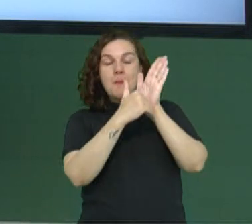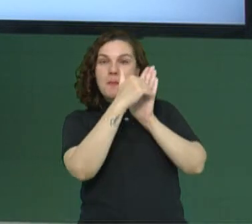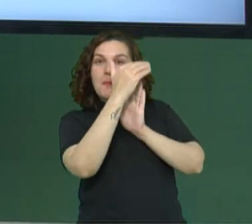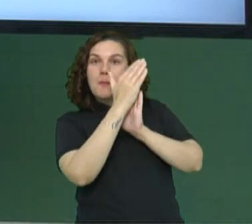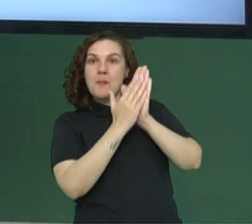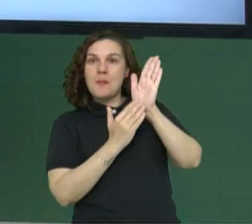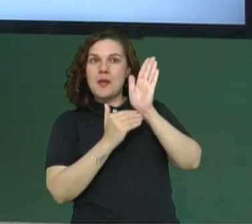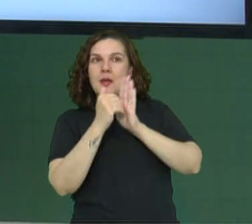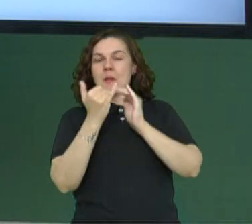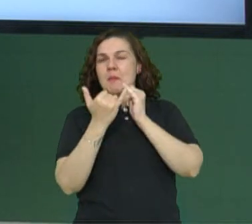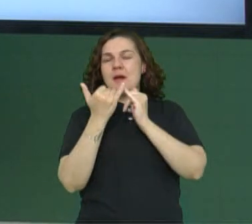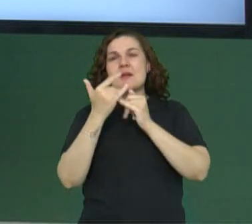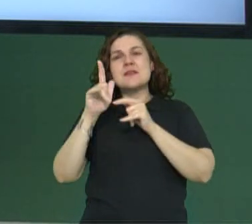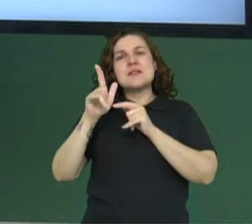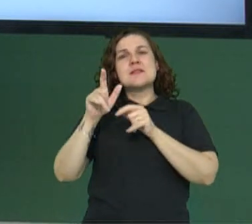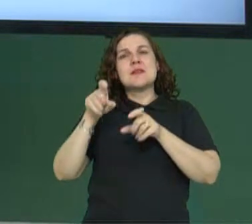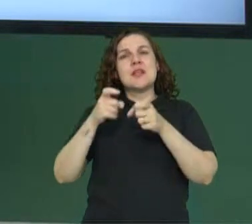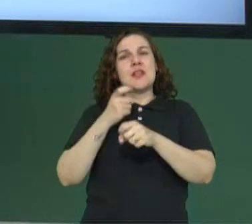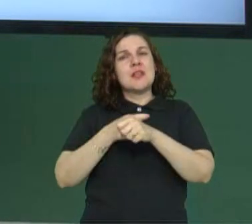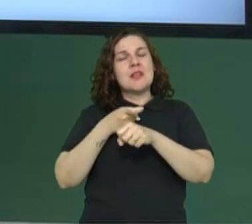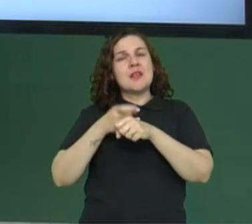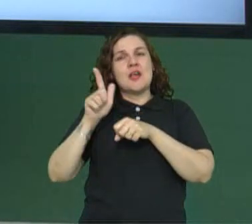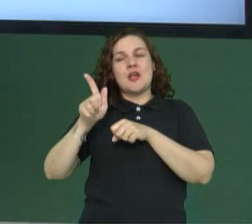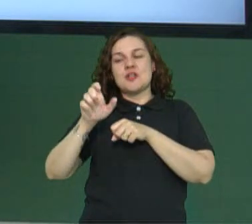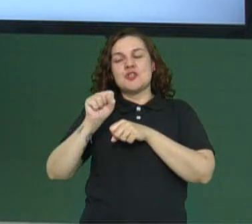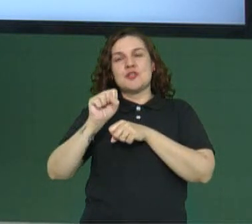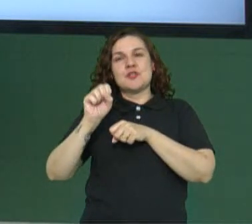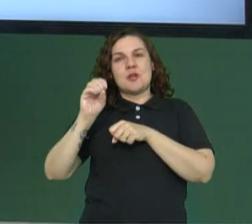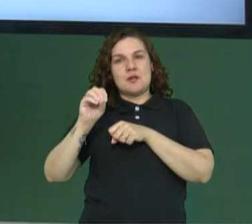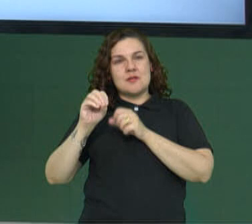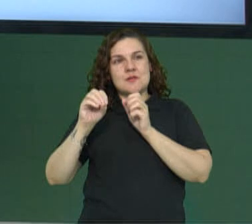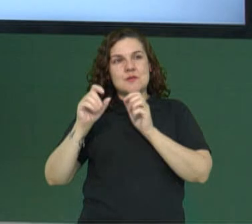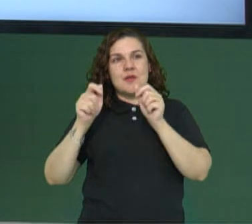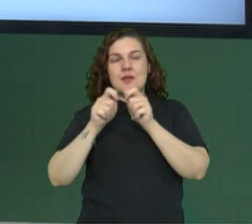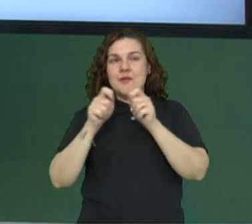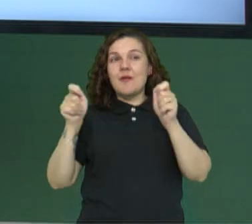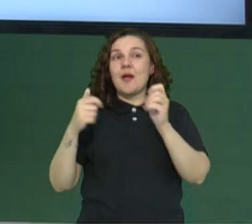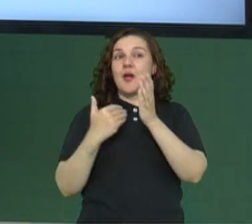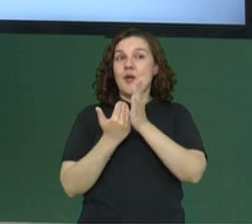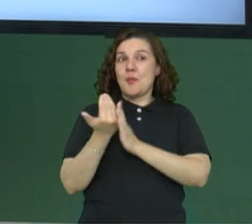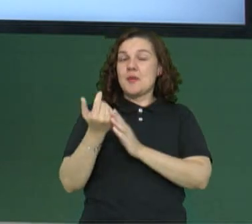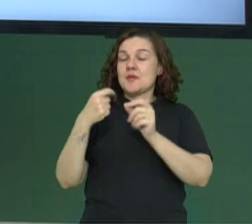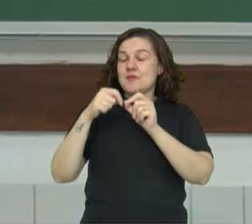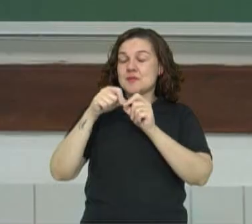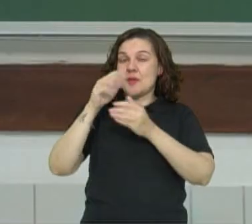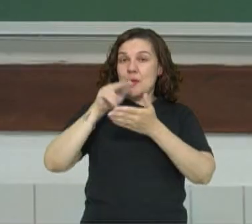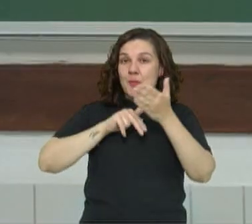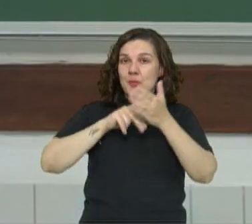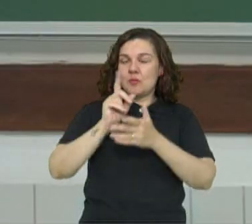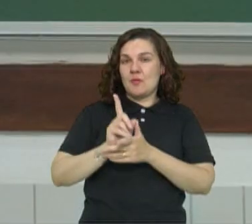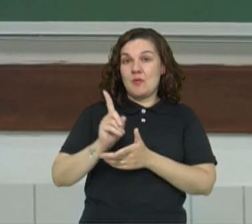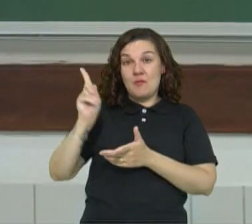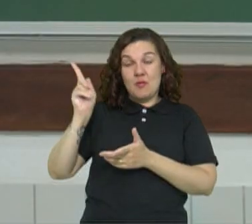camada de um gesso bem fininho, né? E começam a fazer as suas pinturas. Vocês